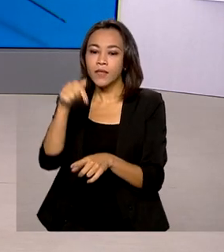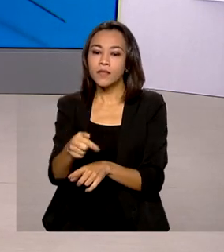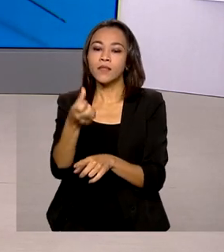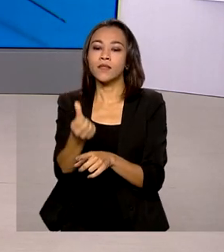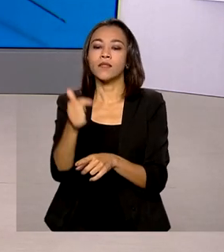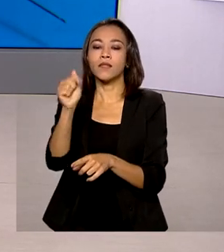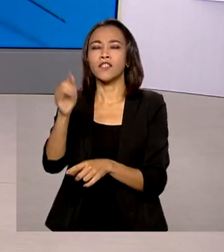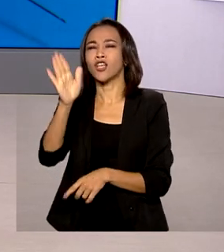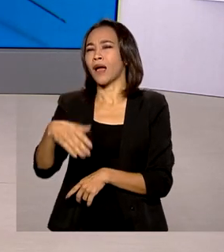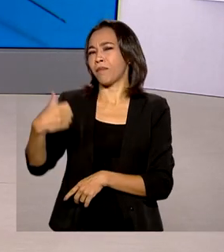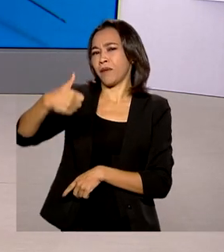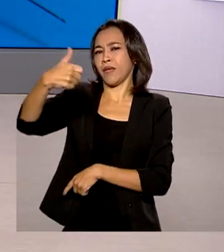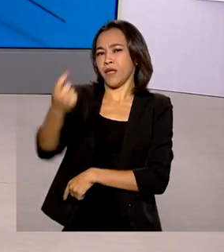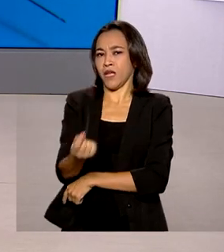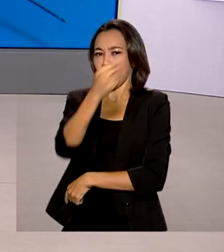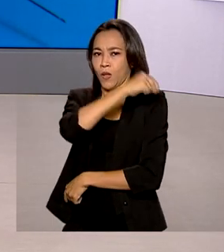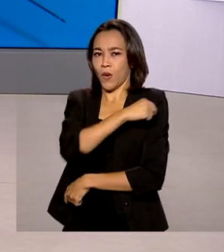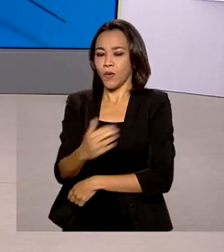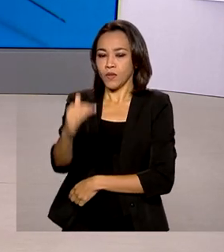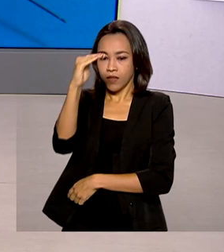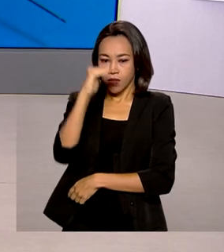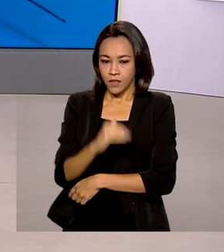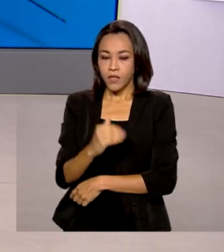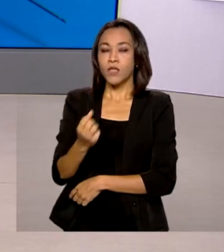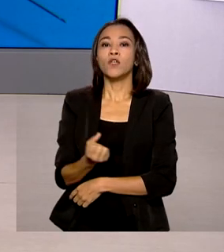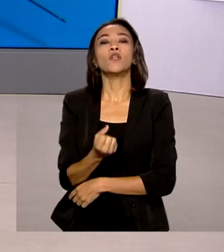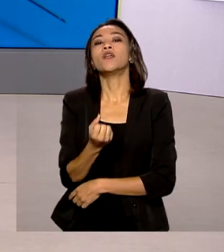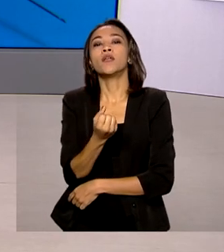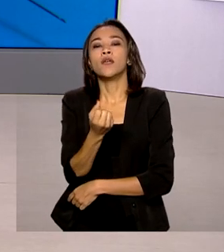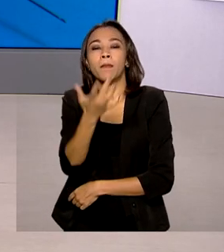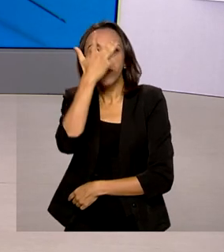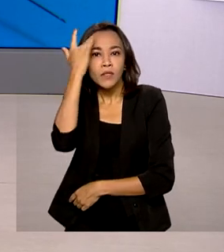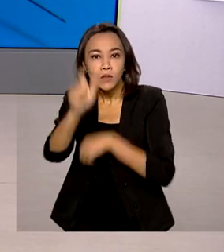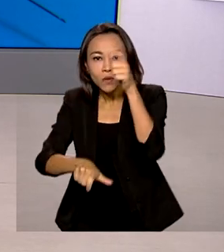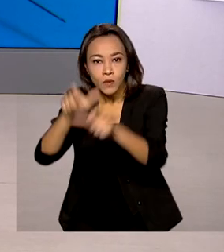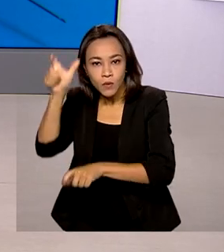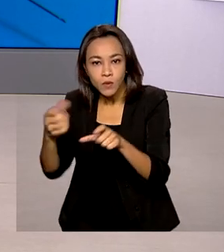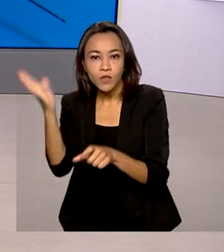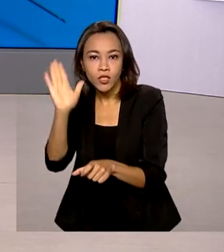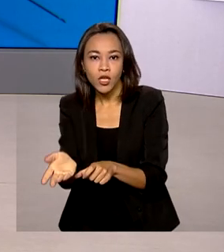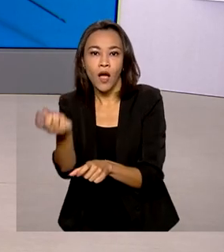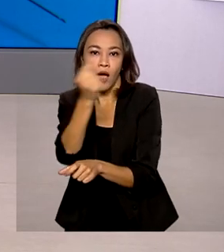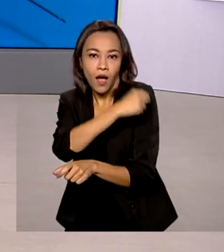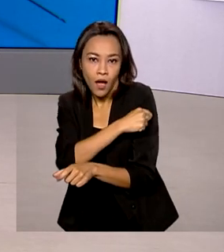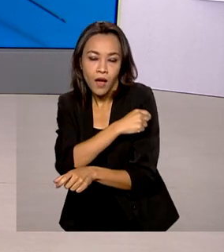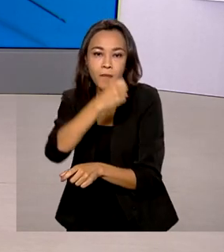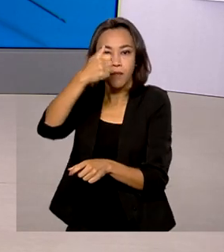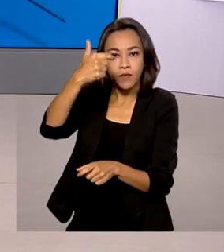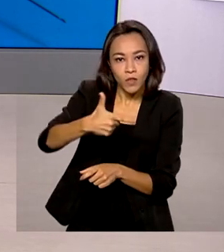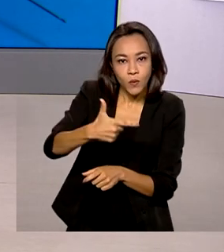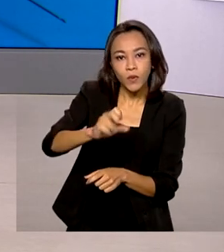aí a primeira dose da vacina e o número de brasileiros que tomaram a segunda dose ou vacina de